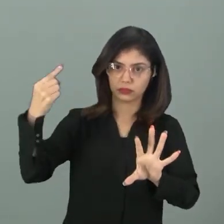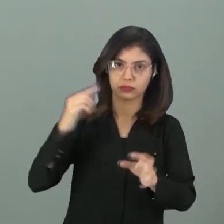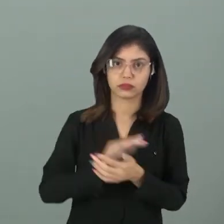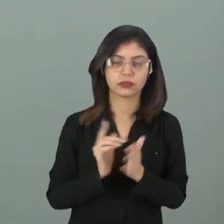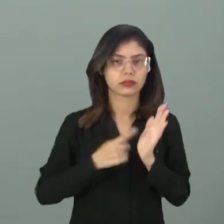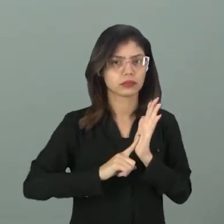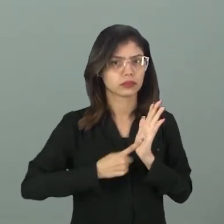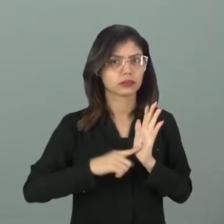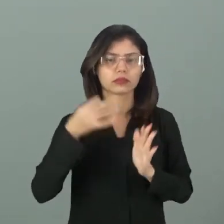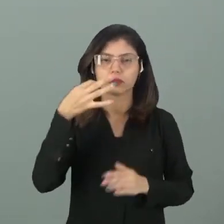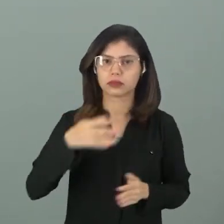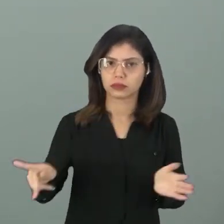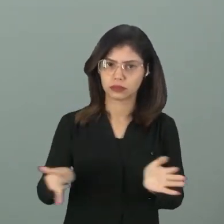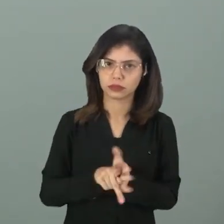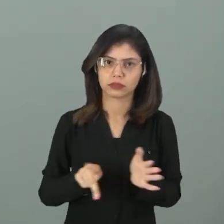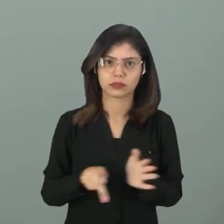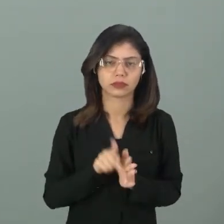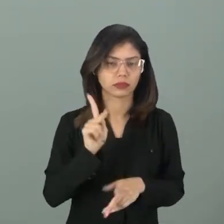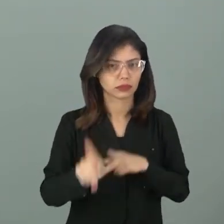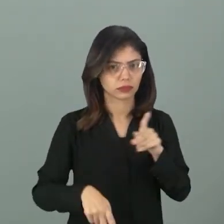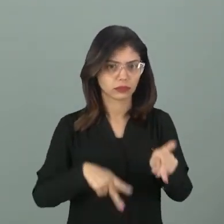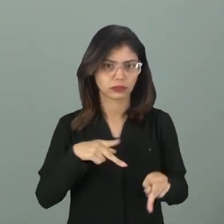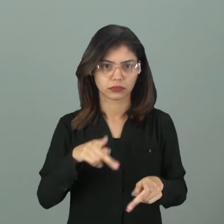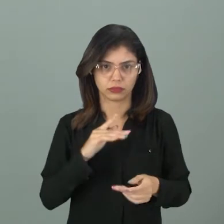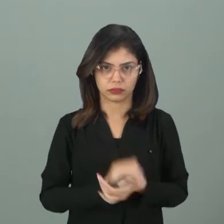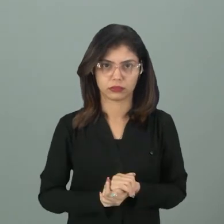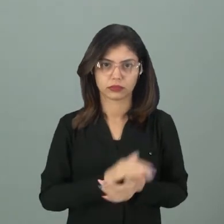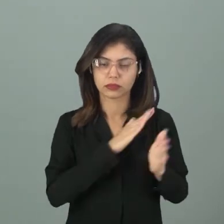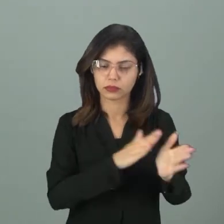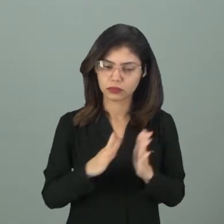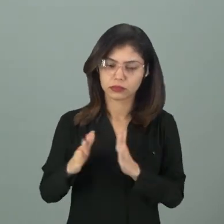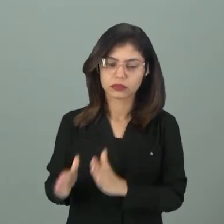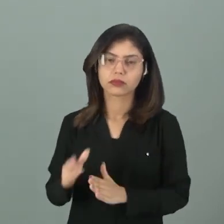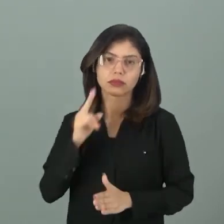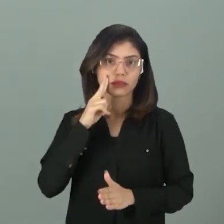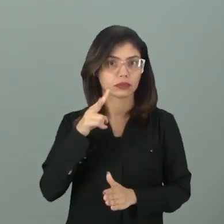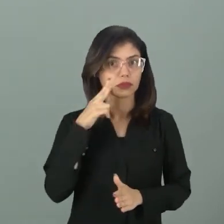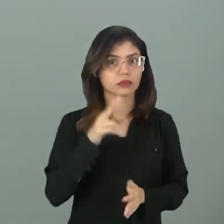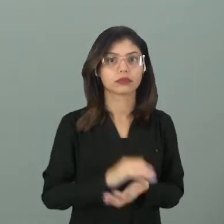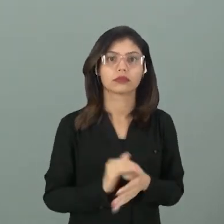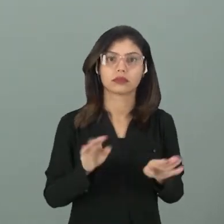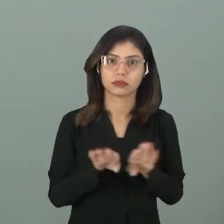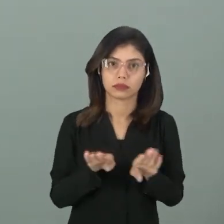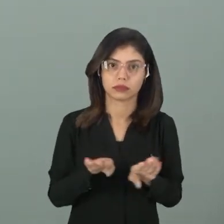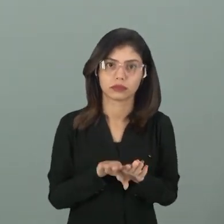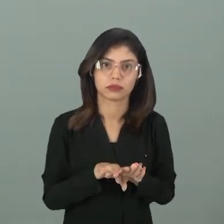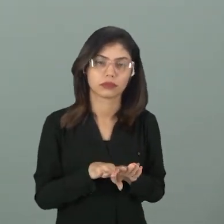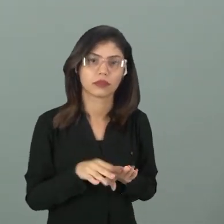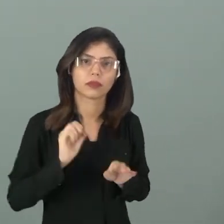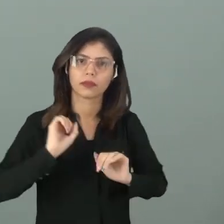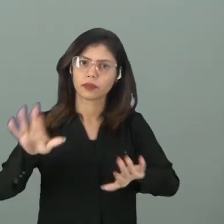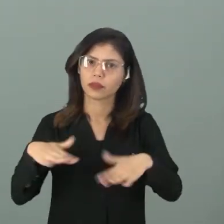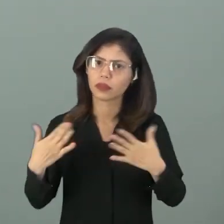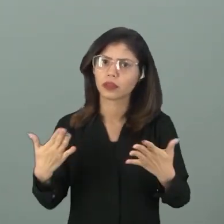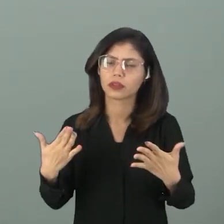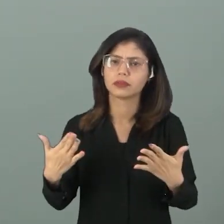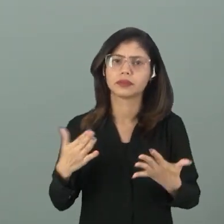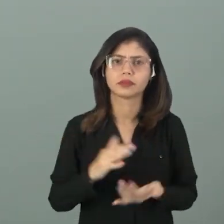central da história de um conto popular. Tá? Então, essas partes que nós vimos são fundamentais no conto popular. Quais são